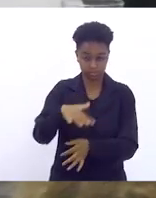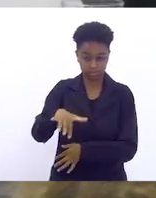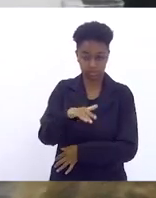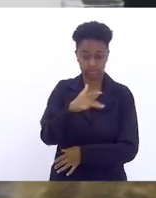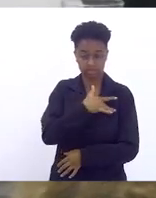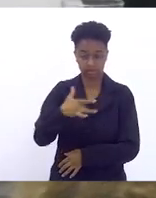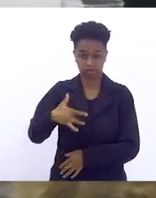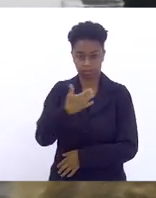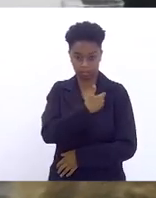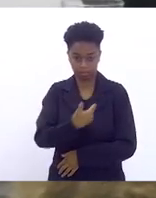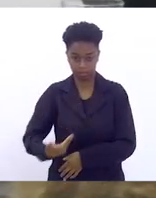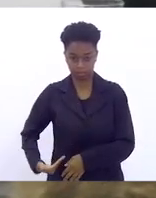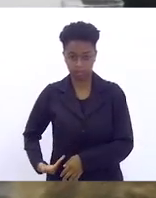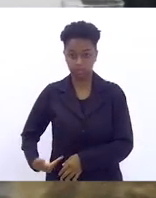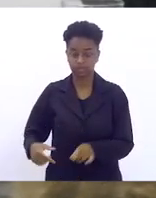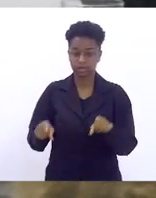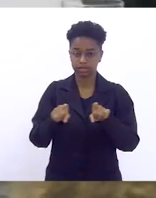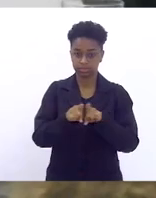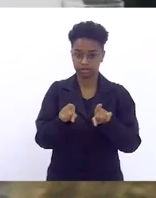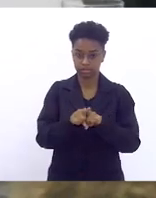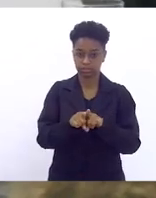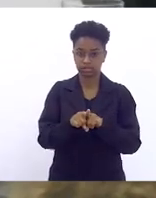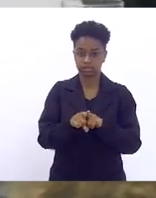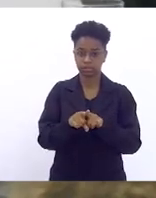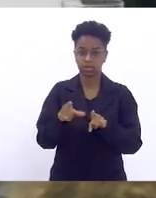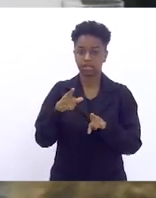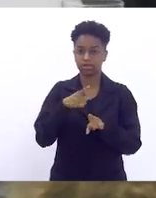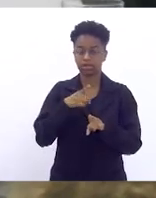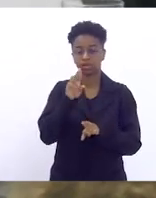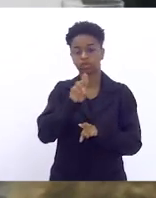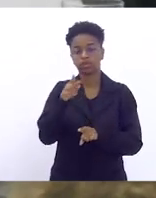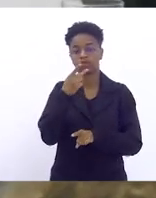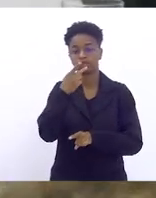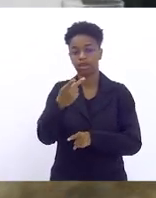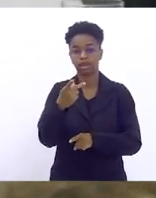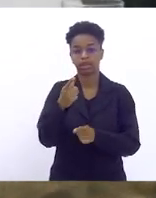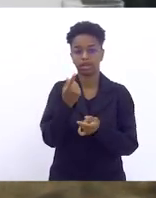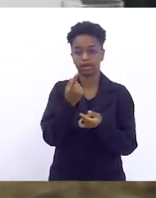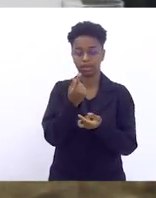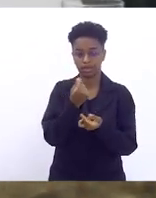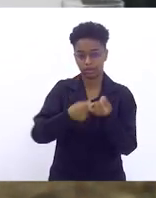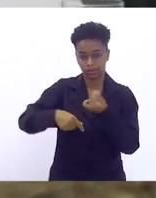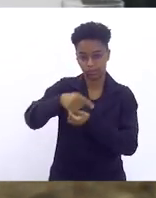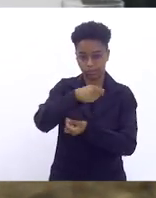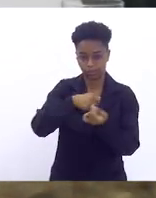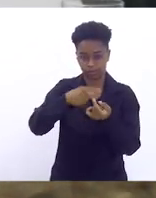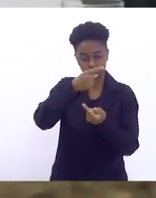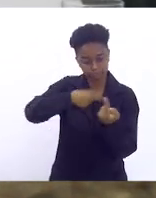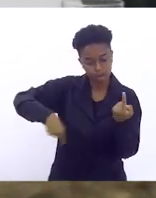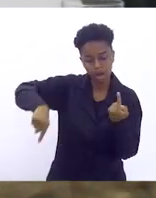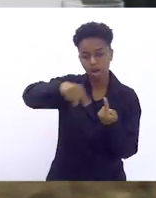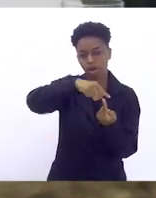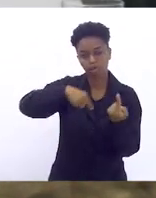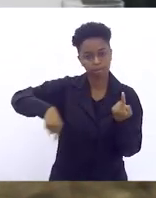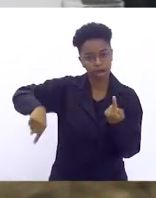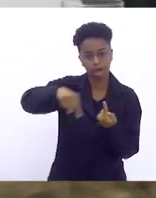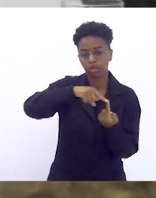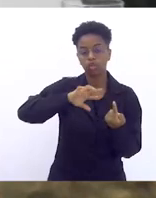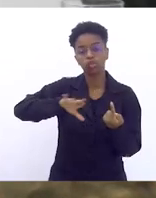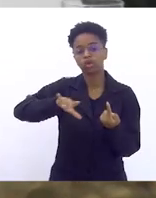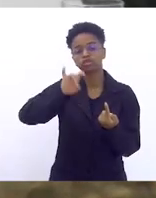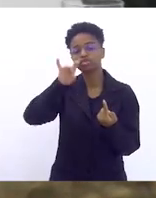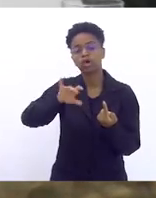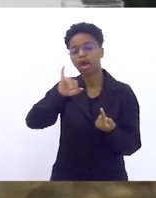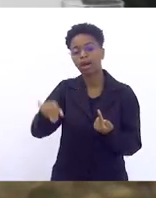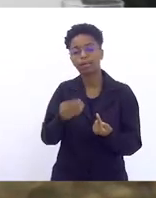pública e também tem o que nós chamamos de Economia circular que não é só reaproveitar é que